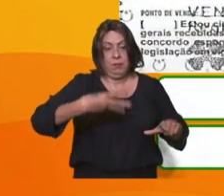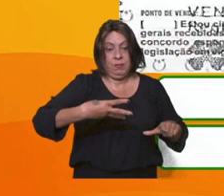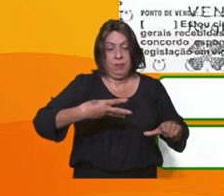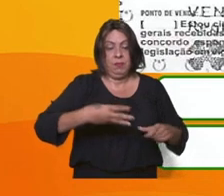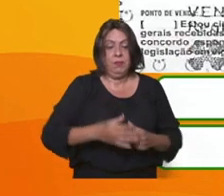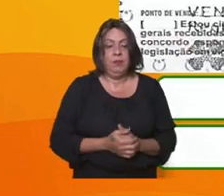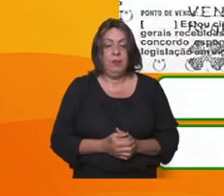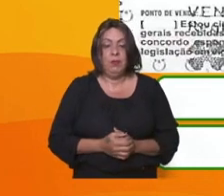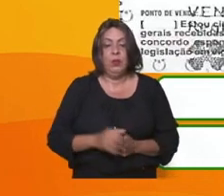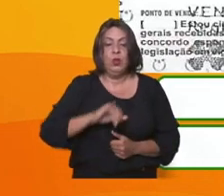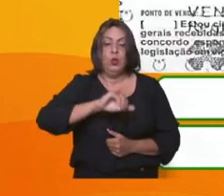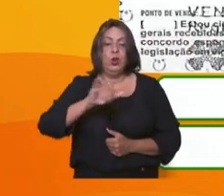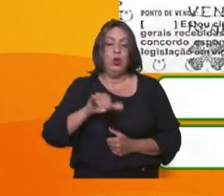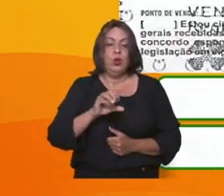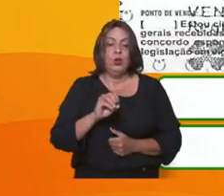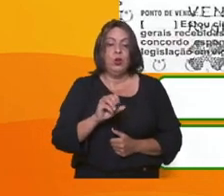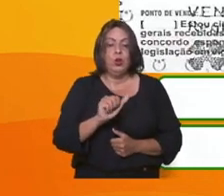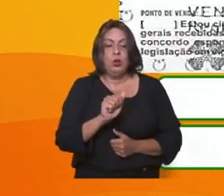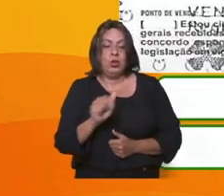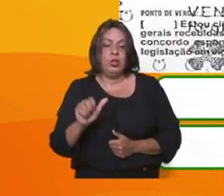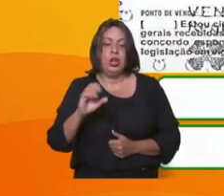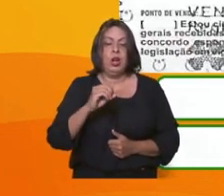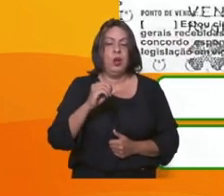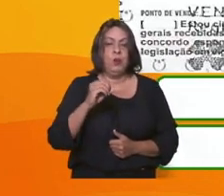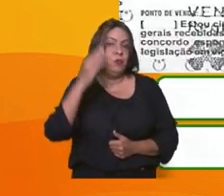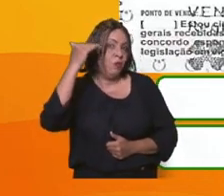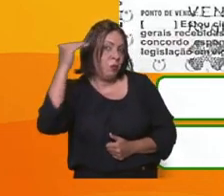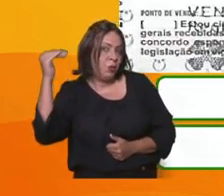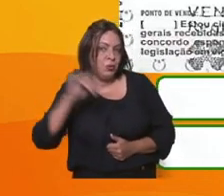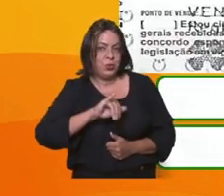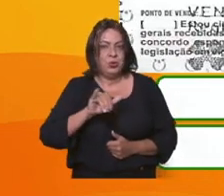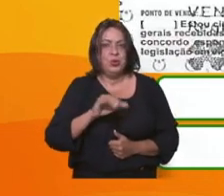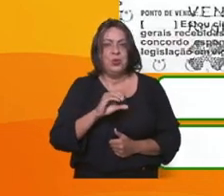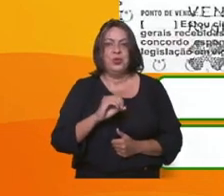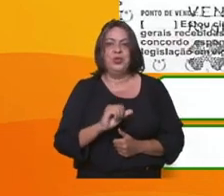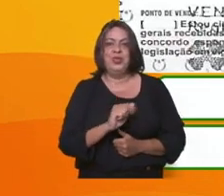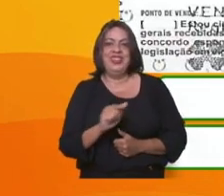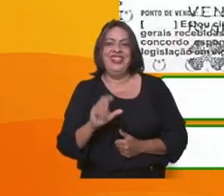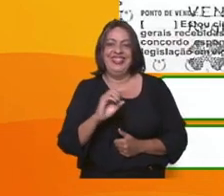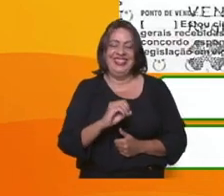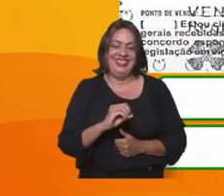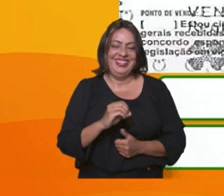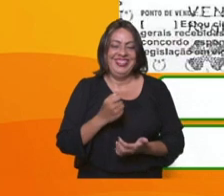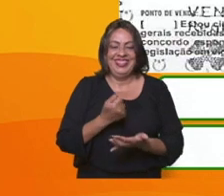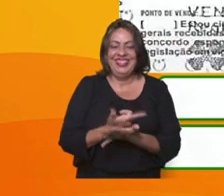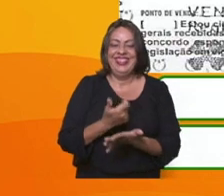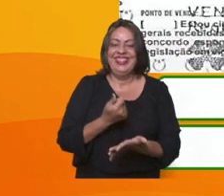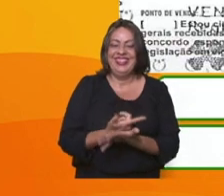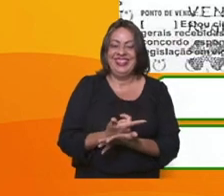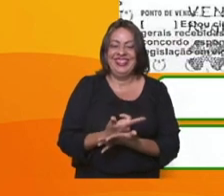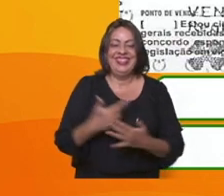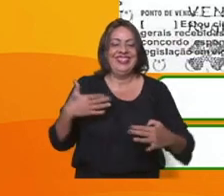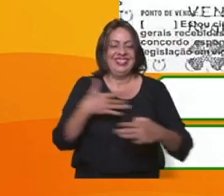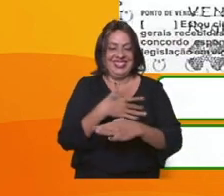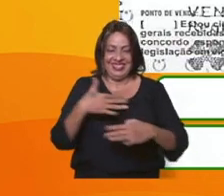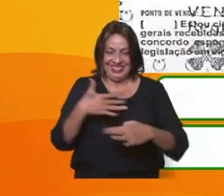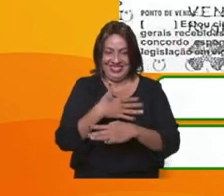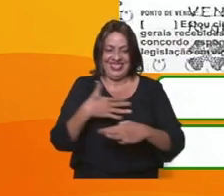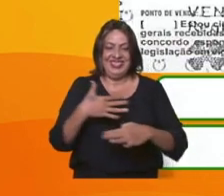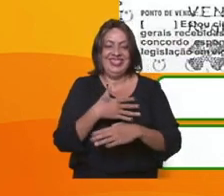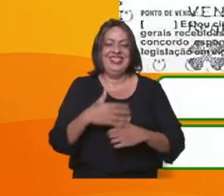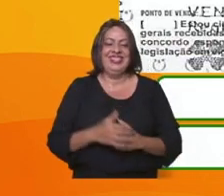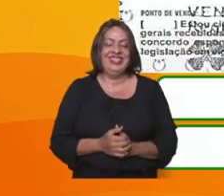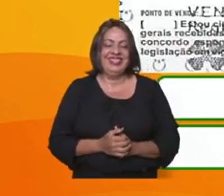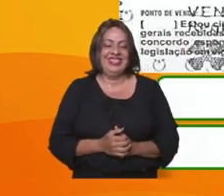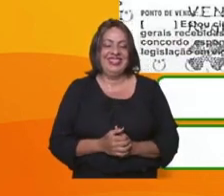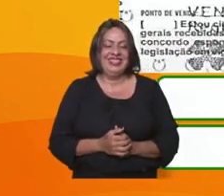134463, você é o João, o famoso João, olha só, adquiriu aí na Regional centro. Pois é,